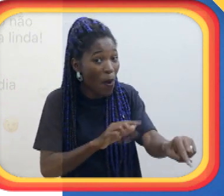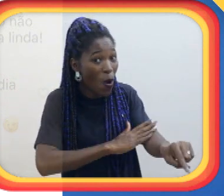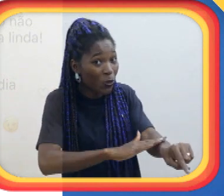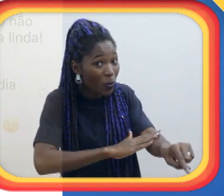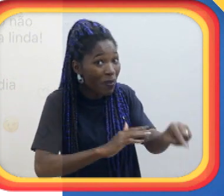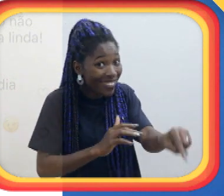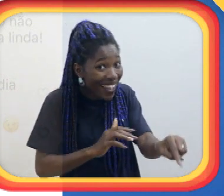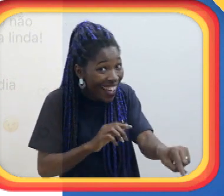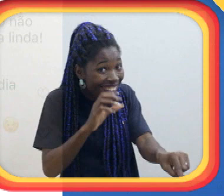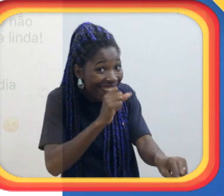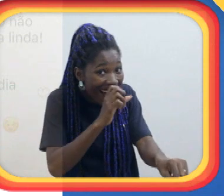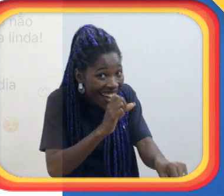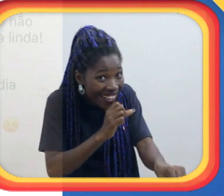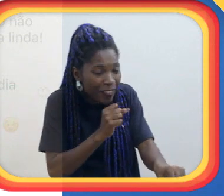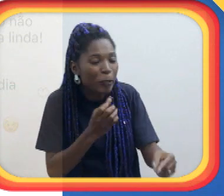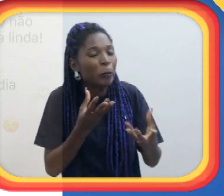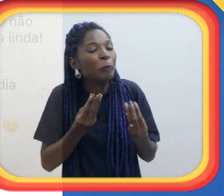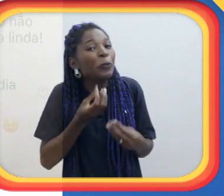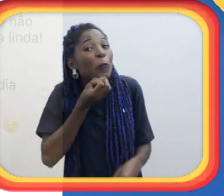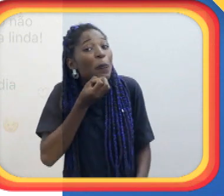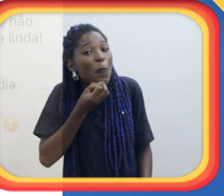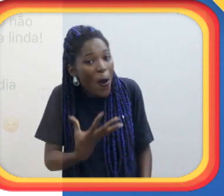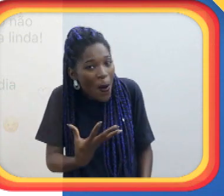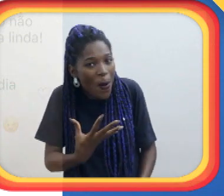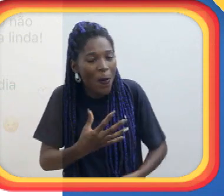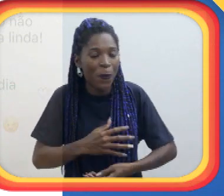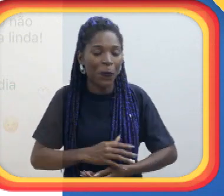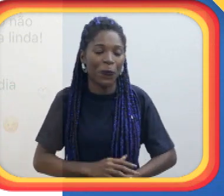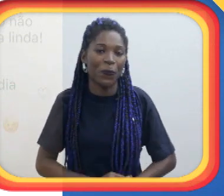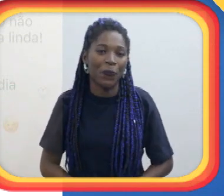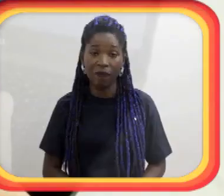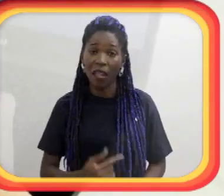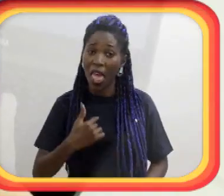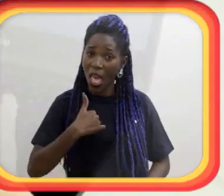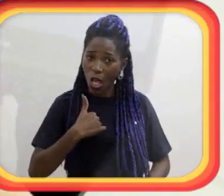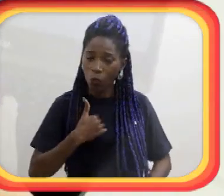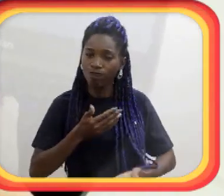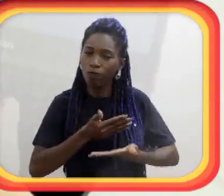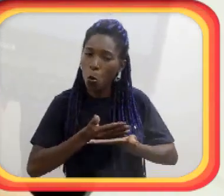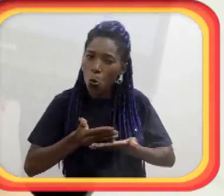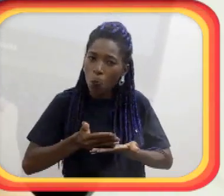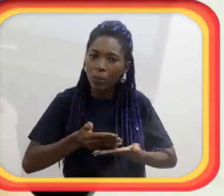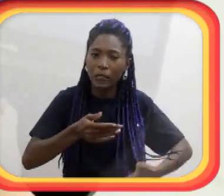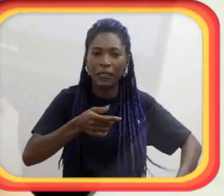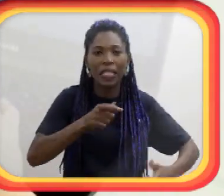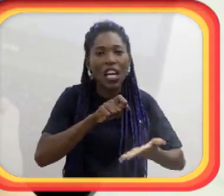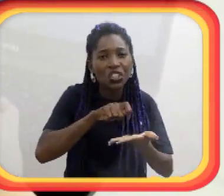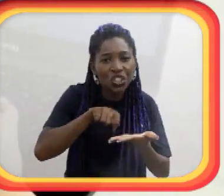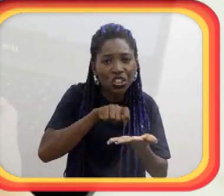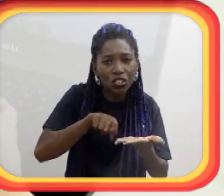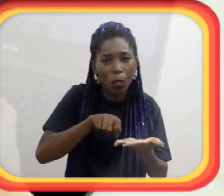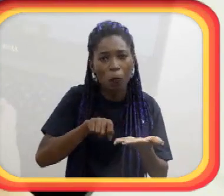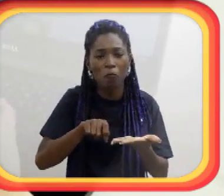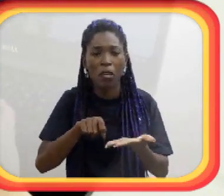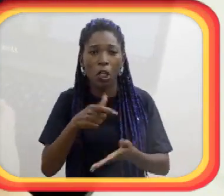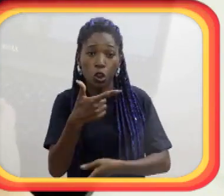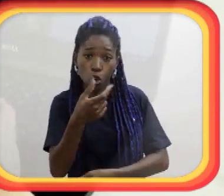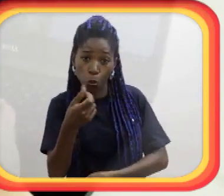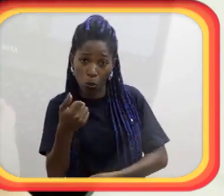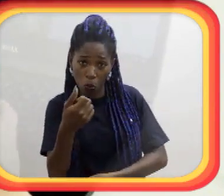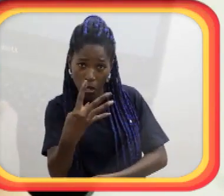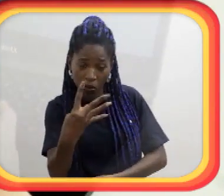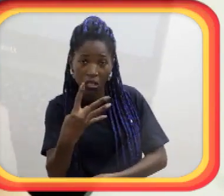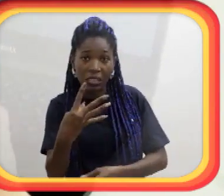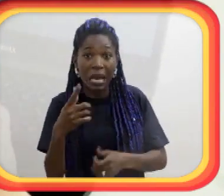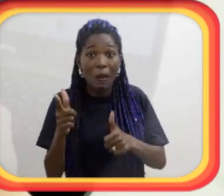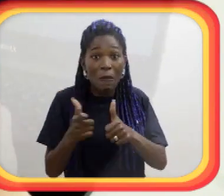também, ó. Essa aqui é a laranja. Muito bem. Eu comecei a escrever em 2014. Primeiro